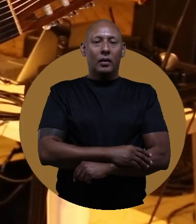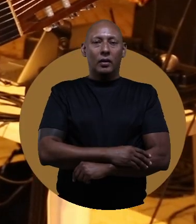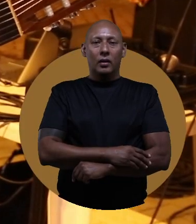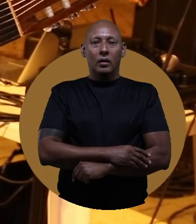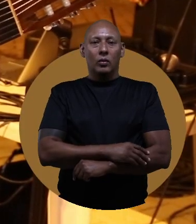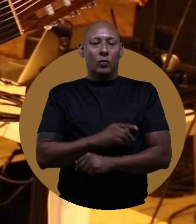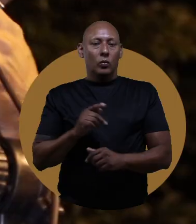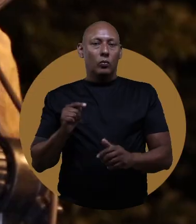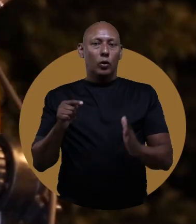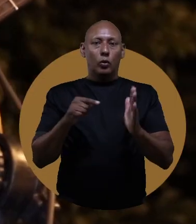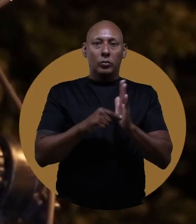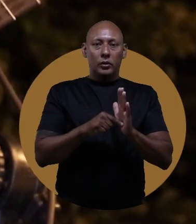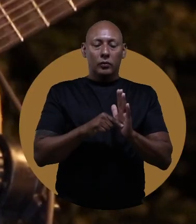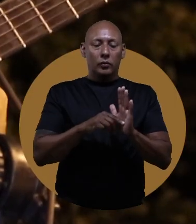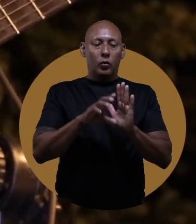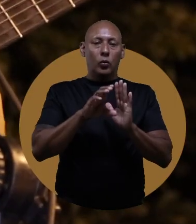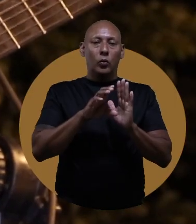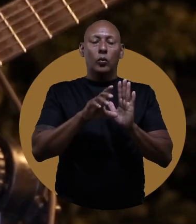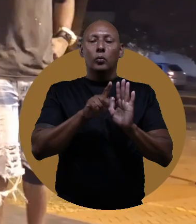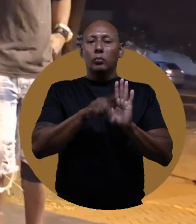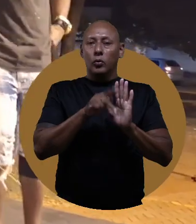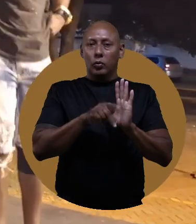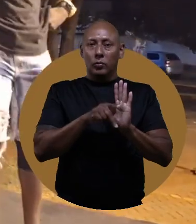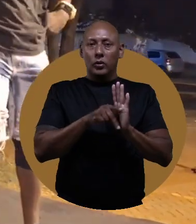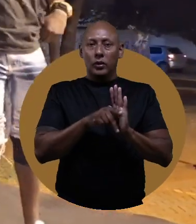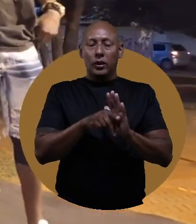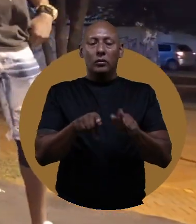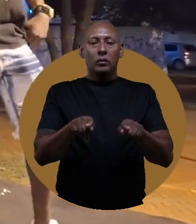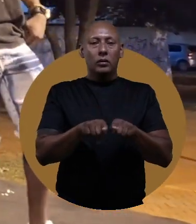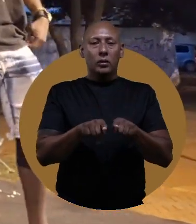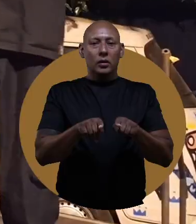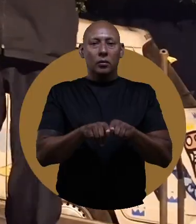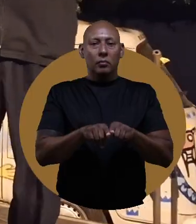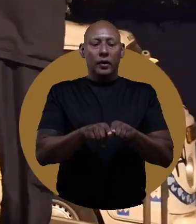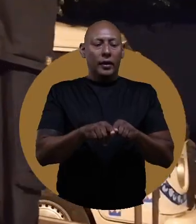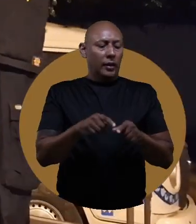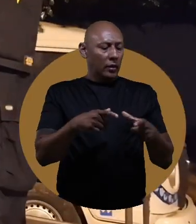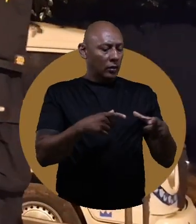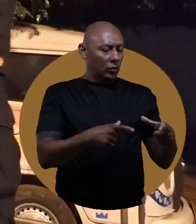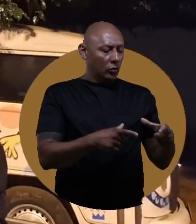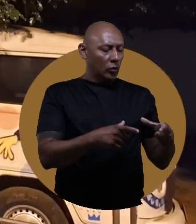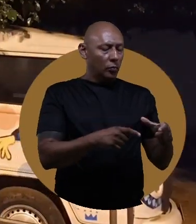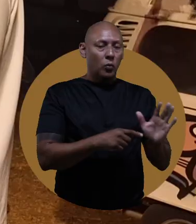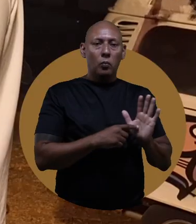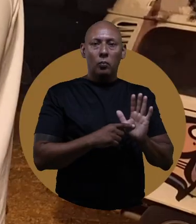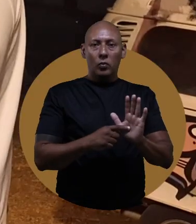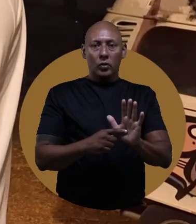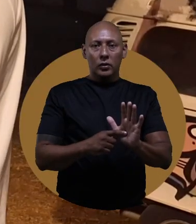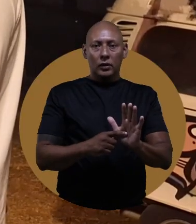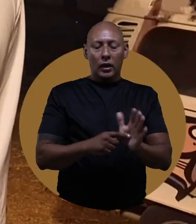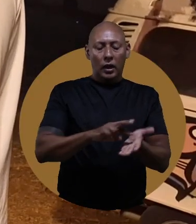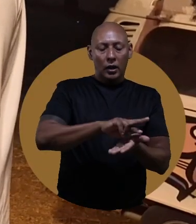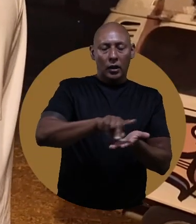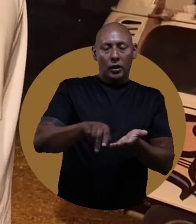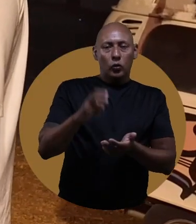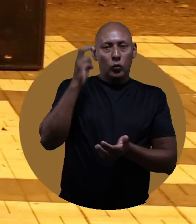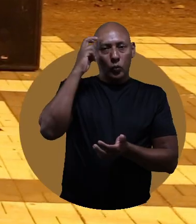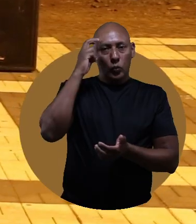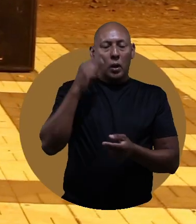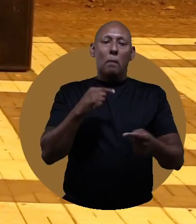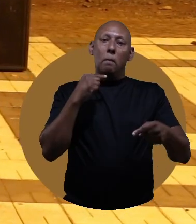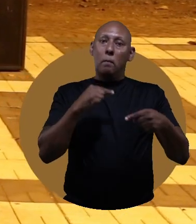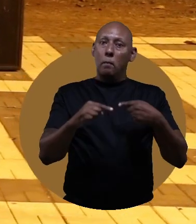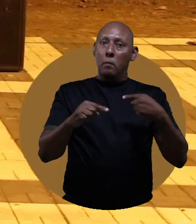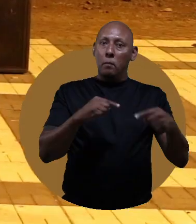O ponto alto do Cultura e Lazer na Praça ficou por conta dos talentos locais, que apresentaram vários shows